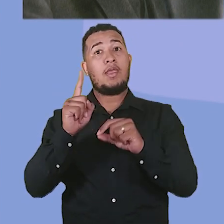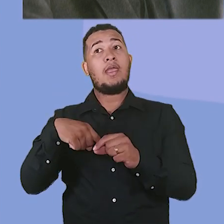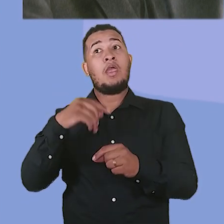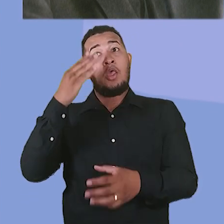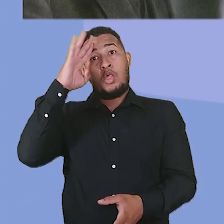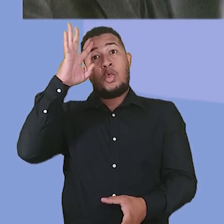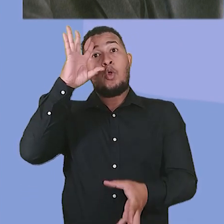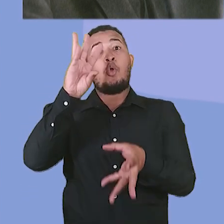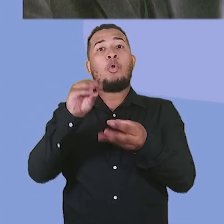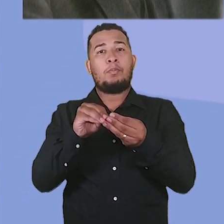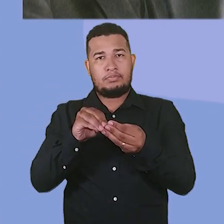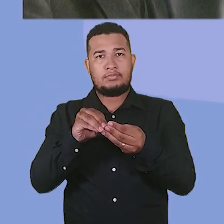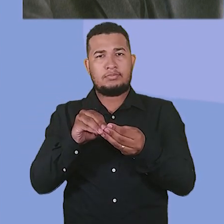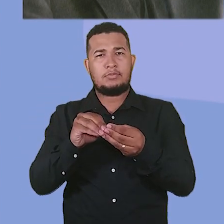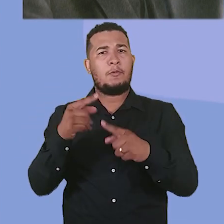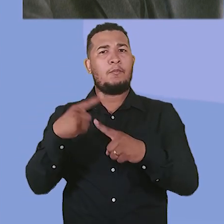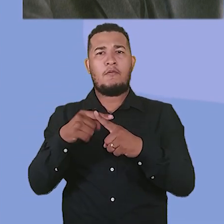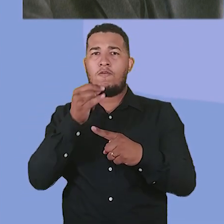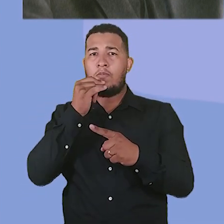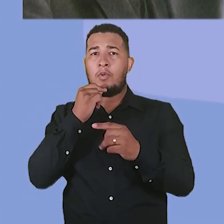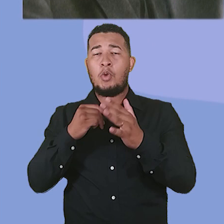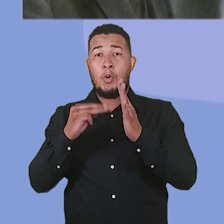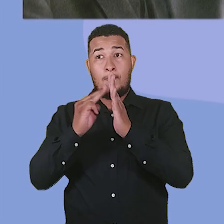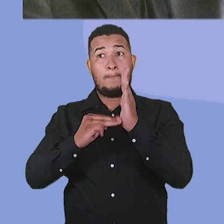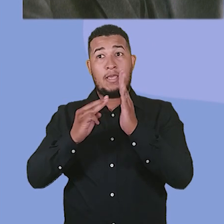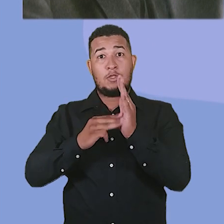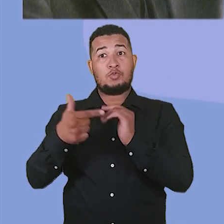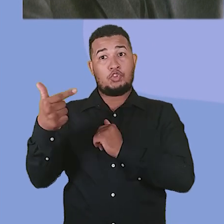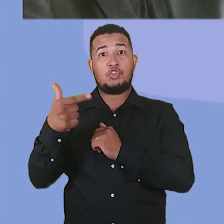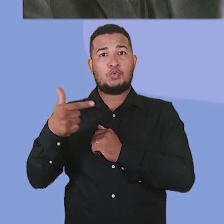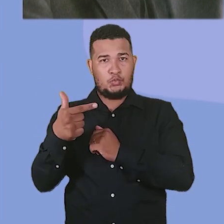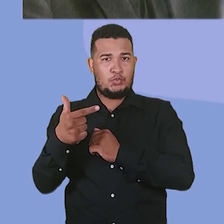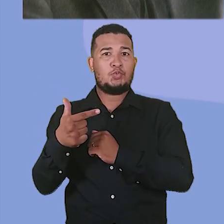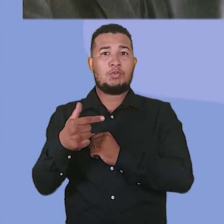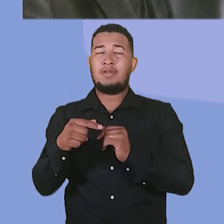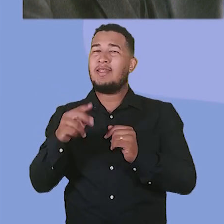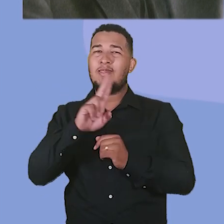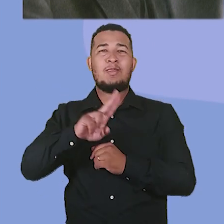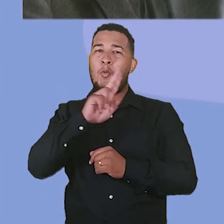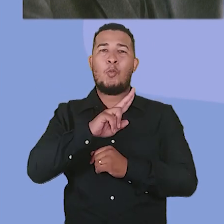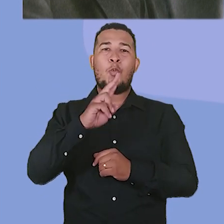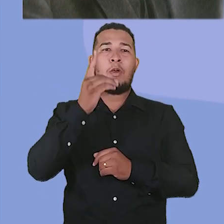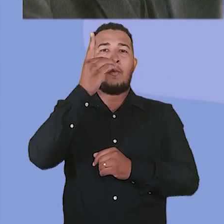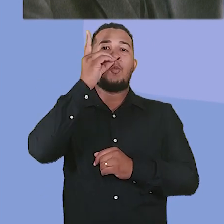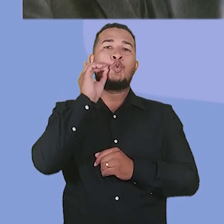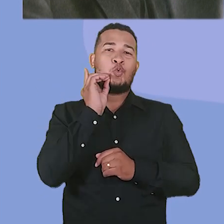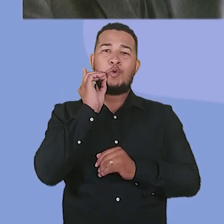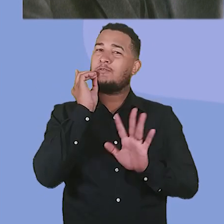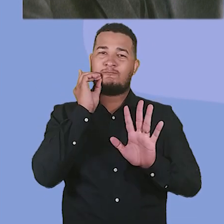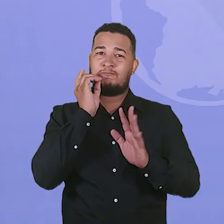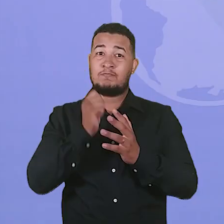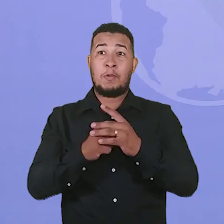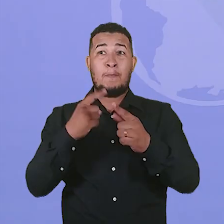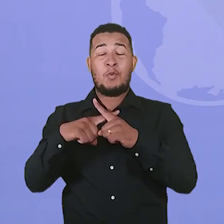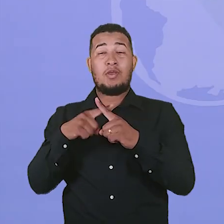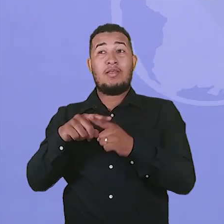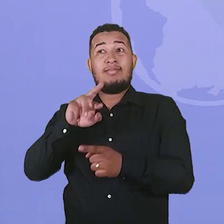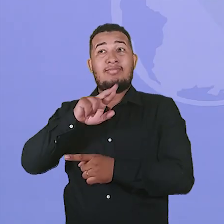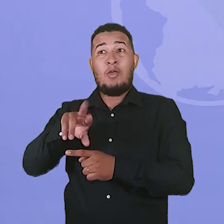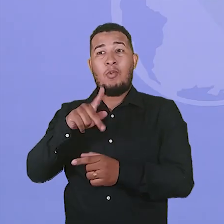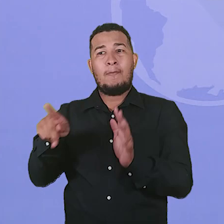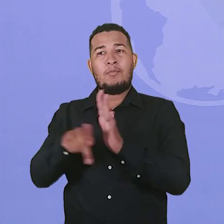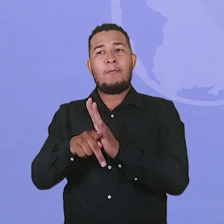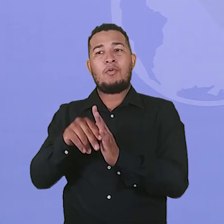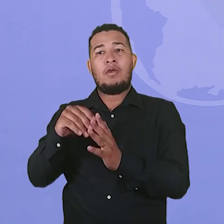quê? Porque ele cria um segundo método e não usava o método de Durkheim. É porque ele não